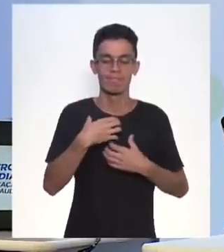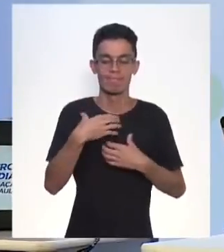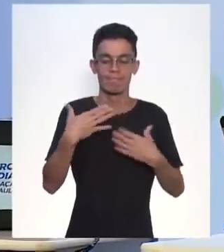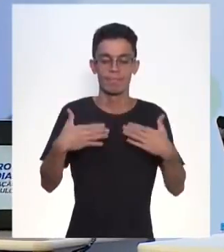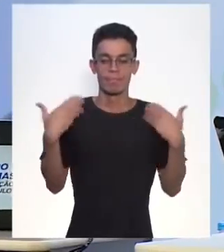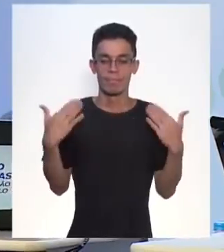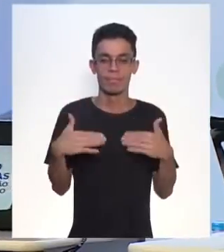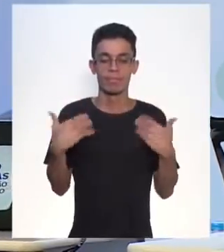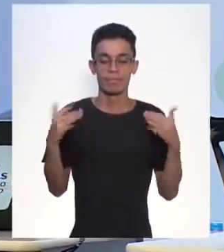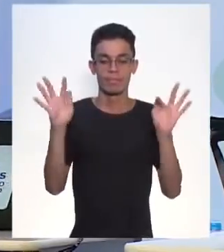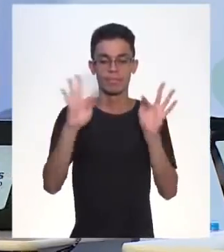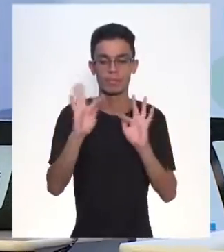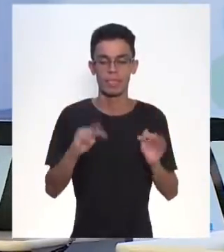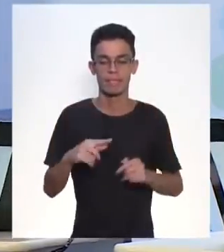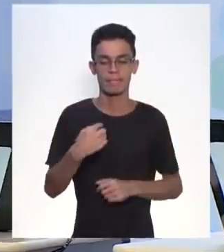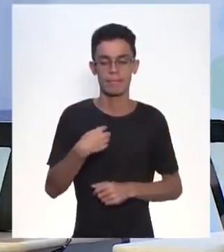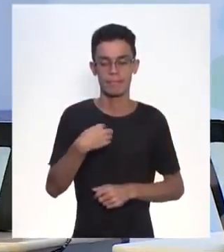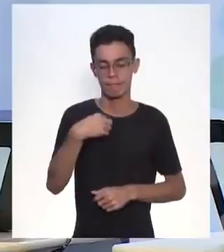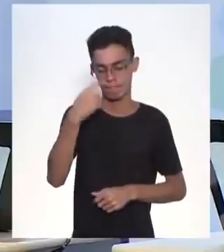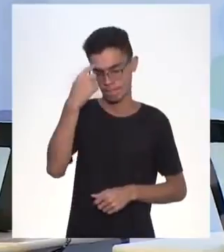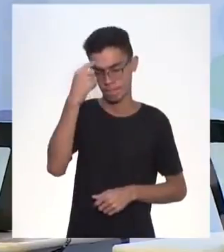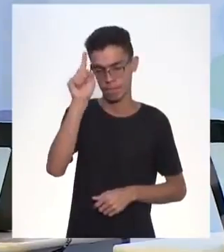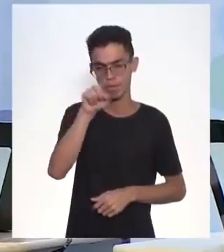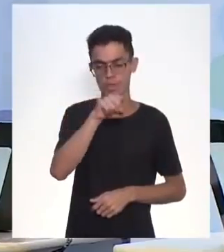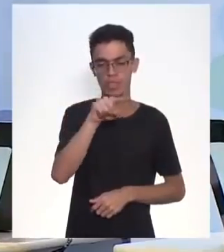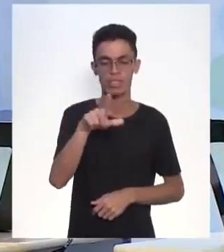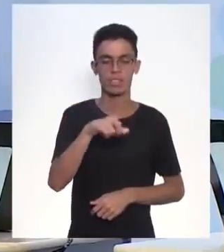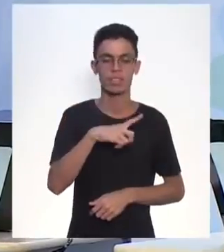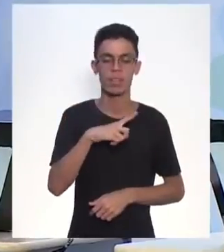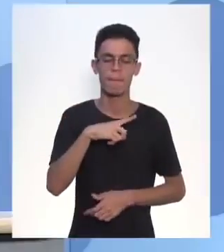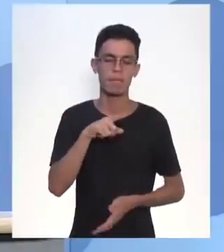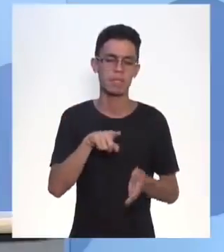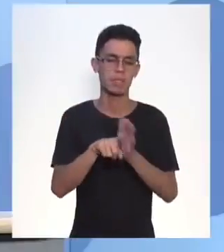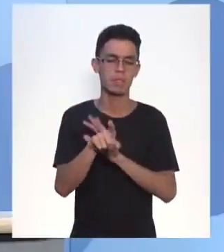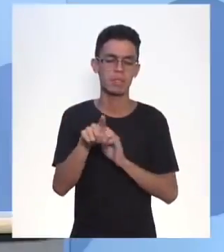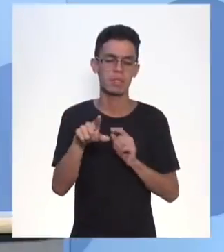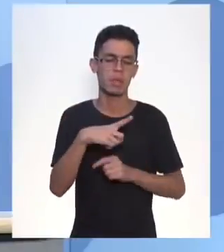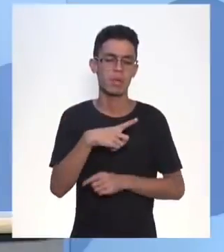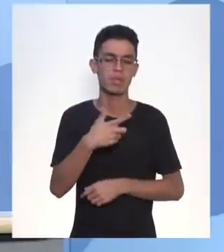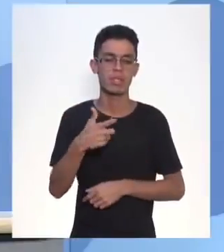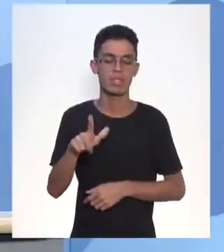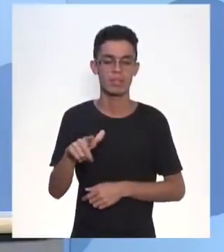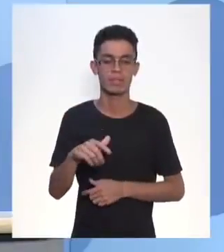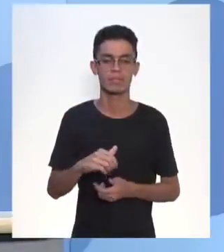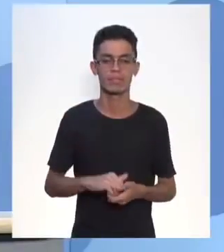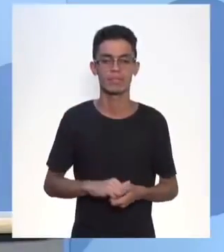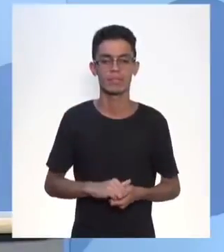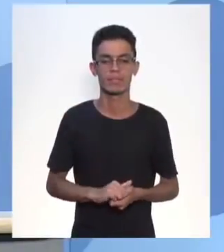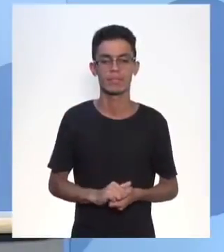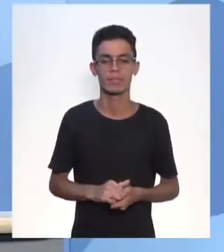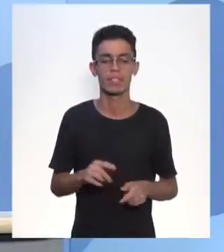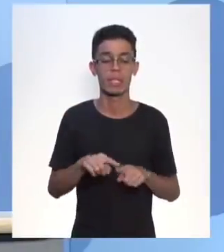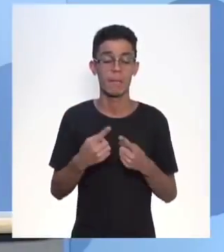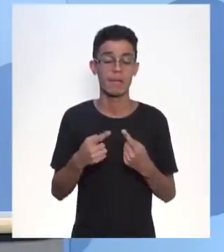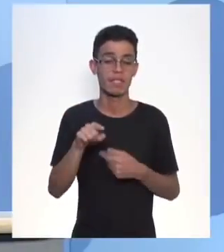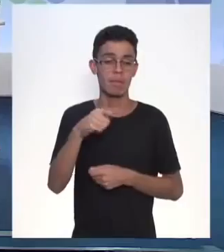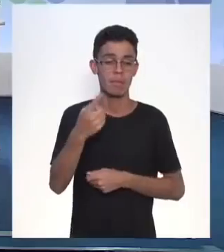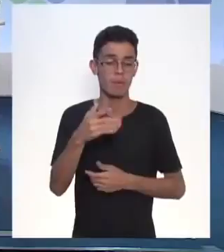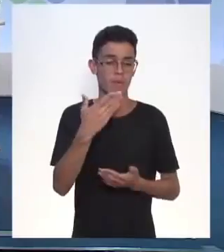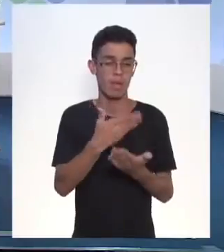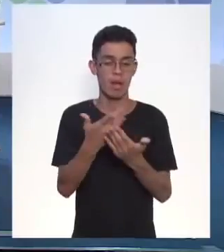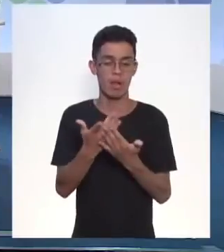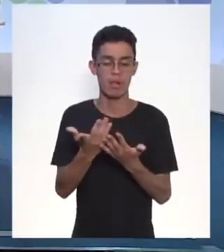dúvida, Ed, que ficou por aí ou não? Bom, perguntas ainda não temos, mas eles têm enquete aí no final da aula que eles podem mandar dúvidas. Que eles podem mandar. Legal.